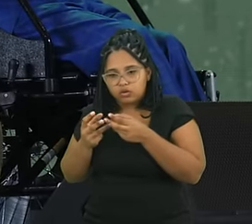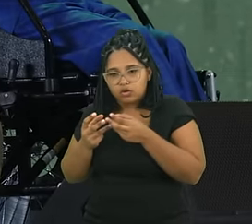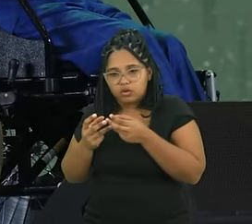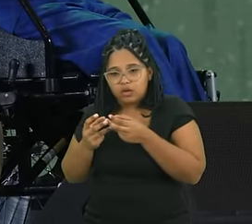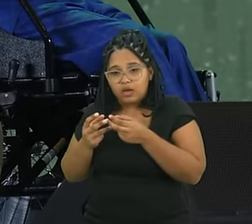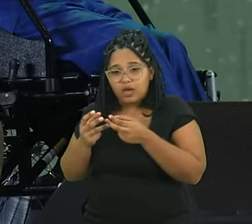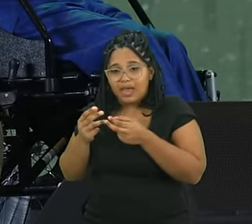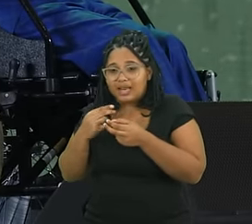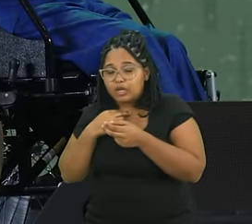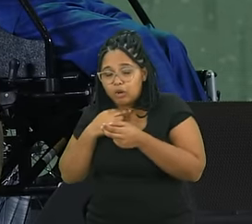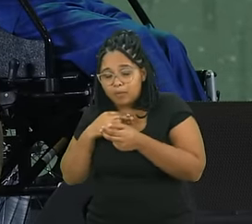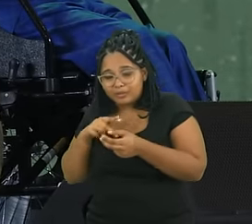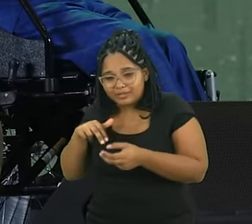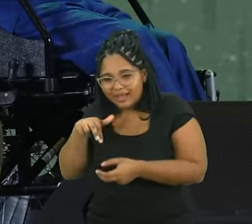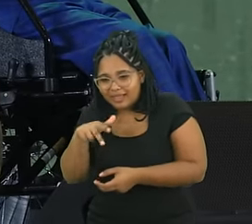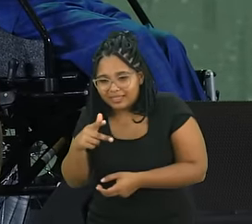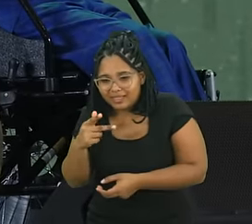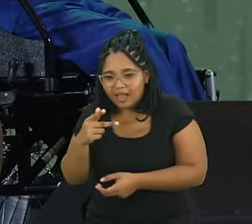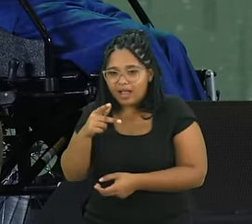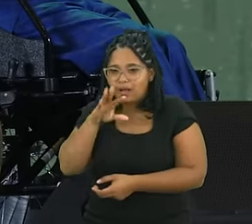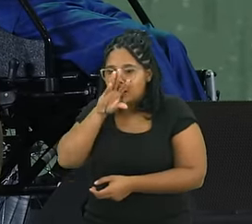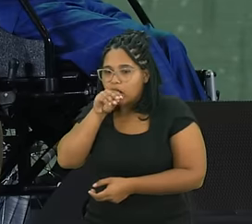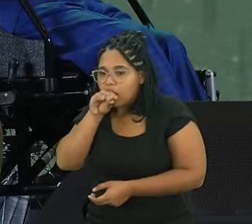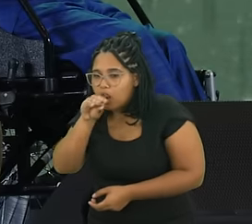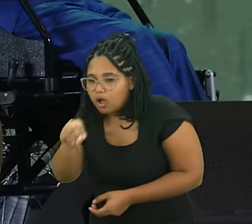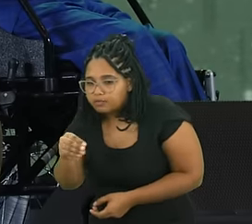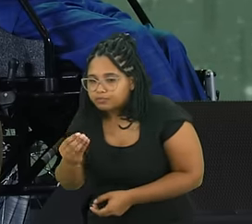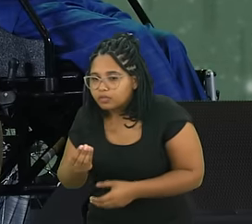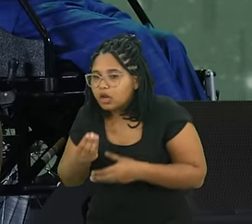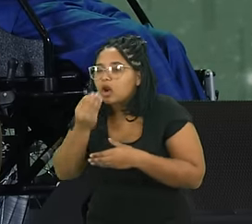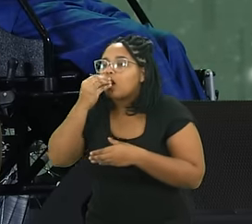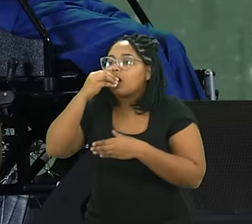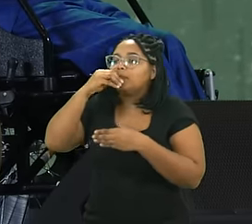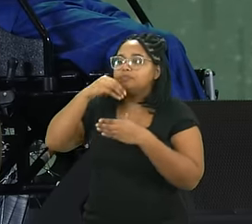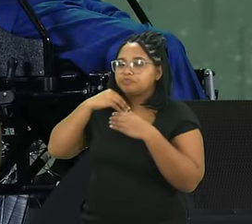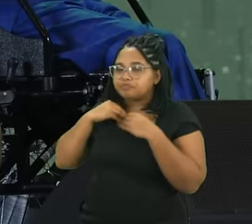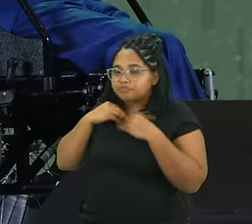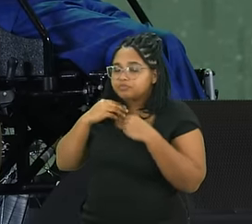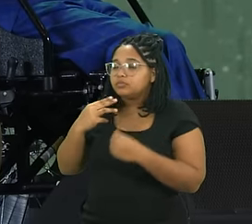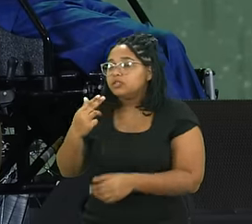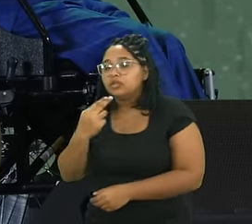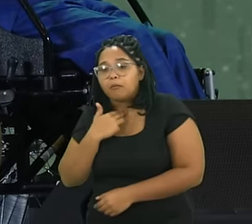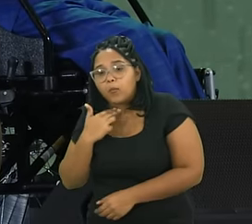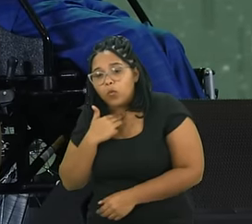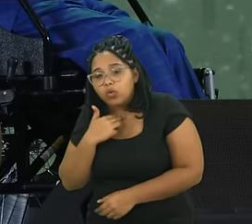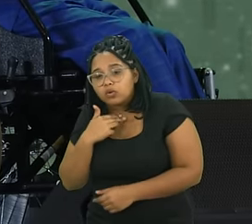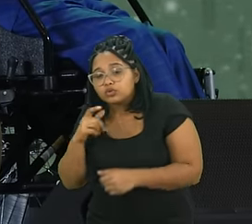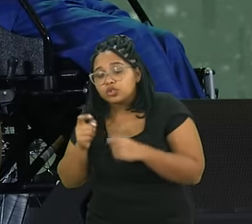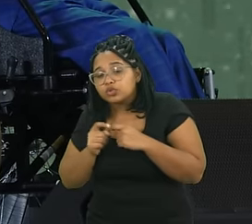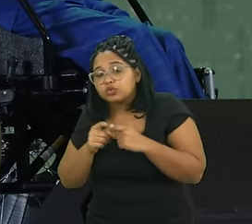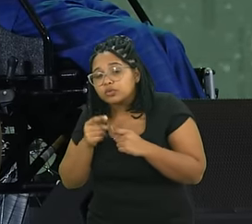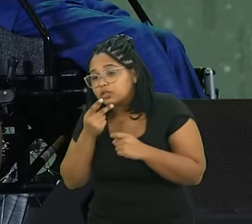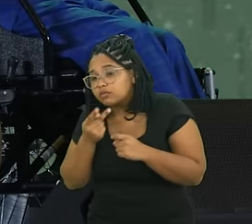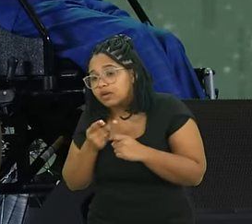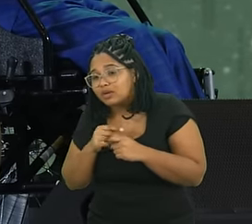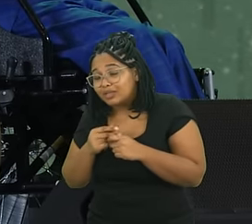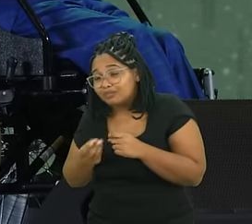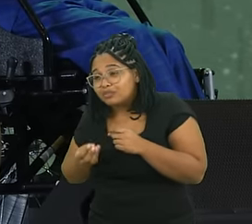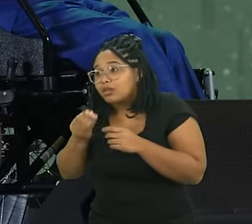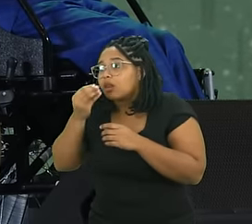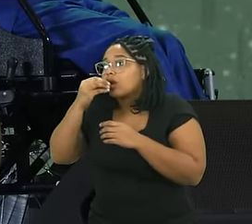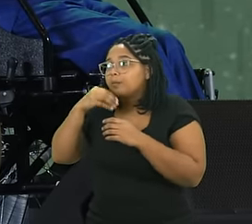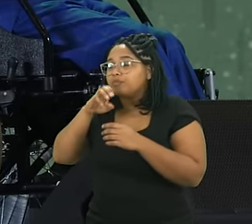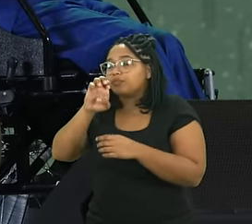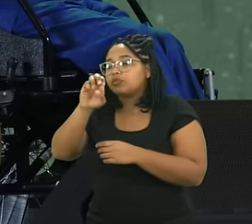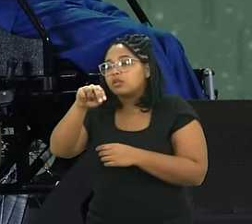andar, falar, engolir. E os médicos disseram: olha, nem engolir ele vai conseguir engolir